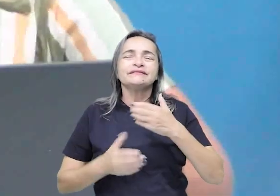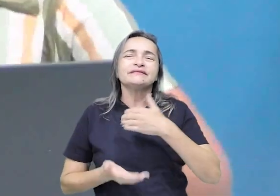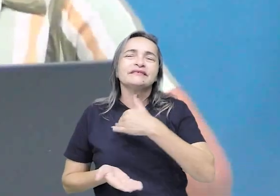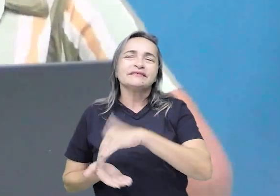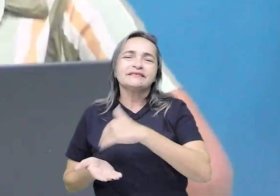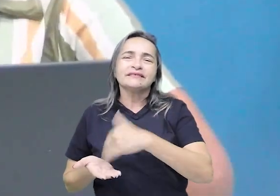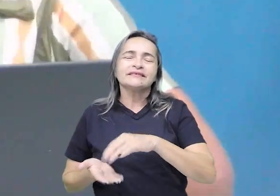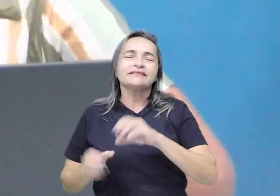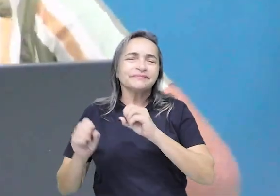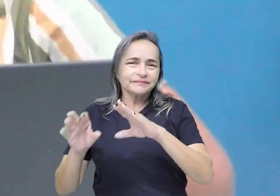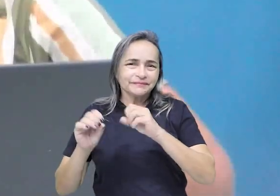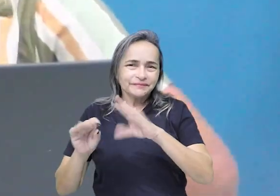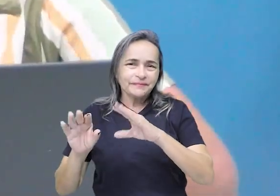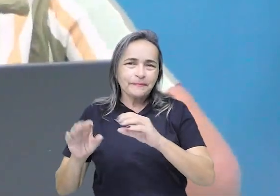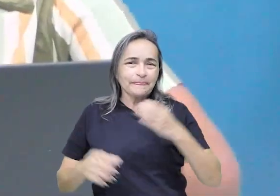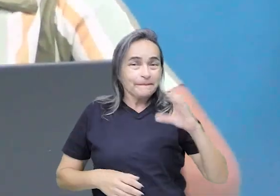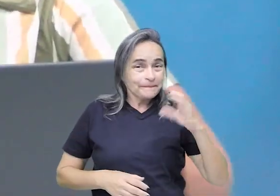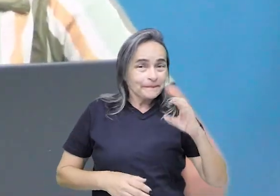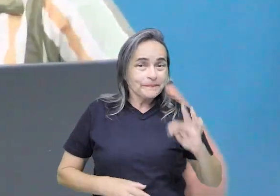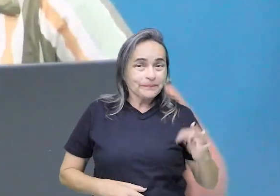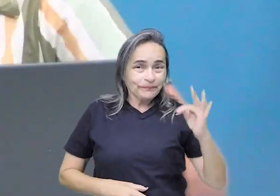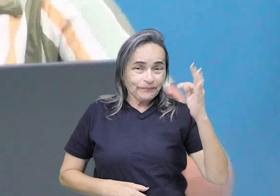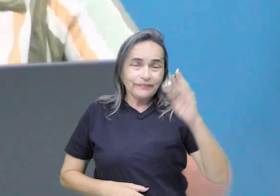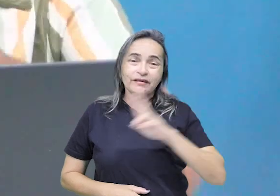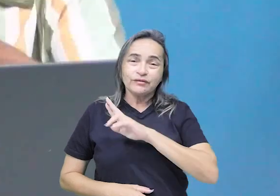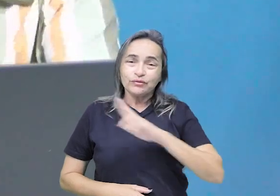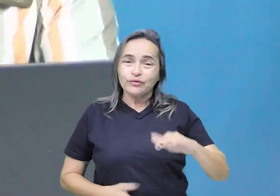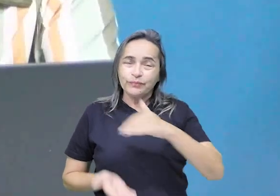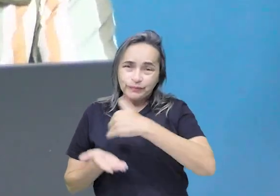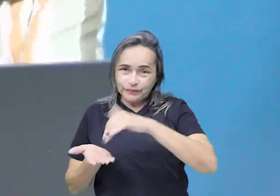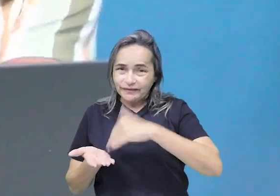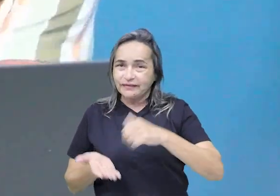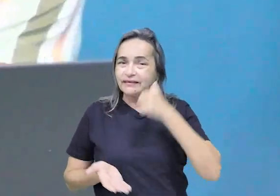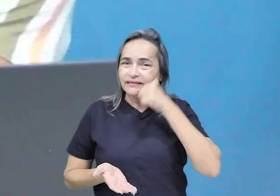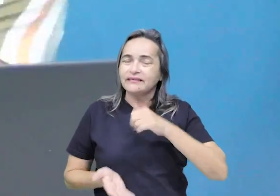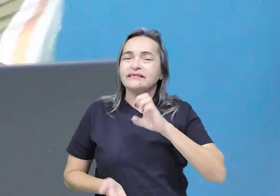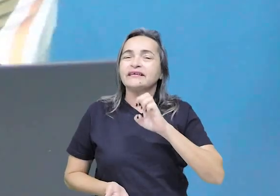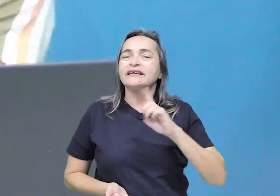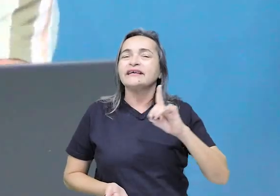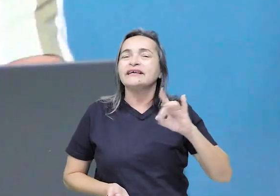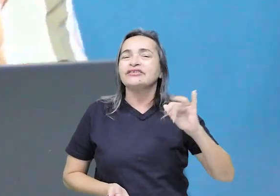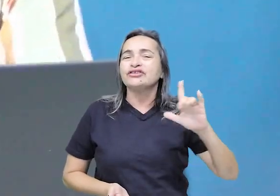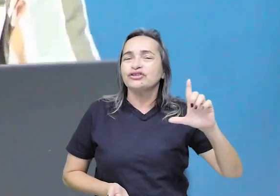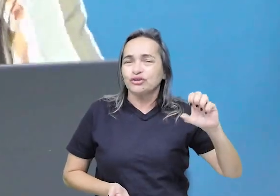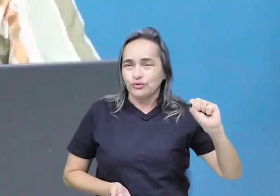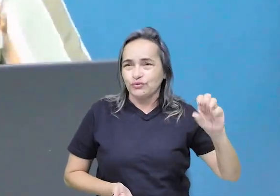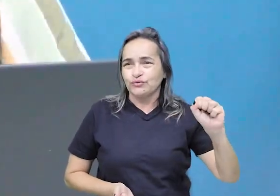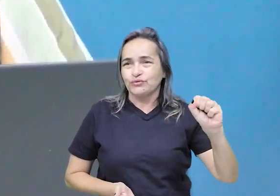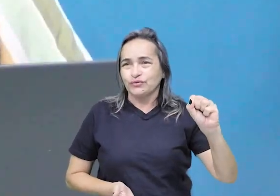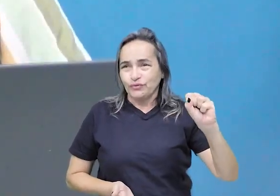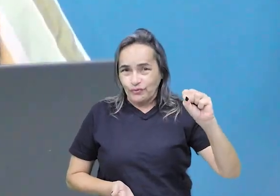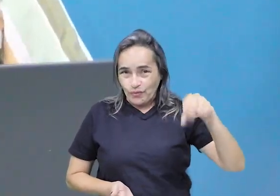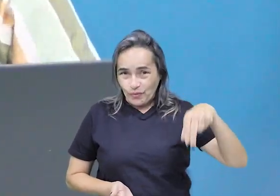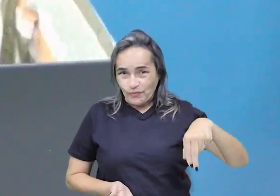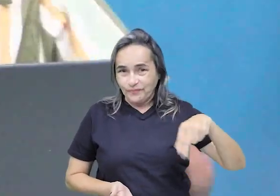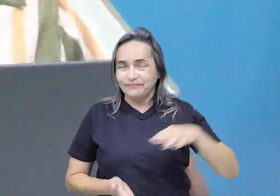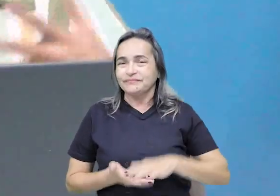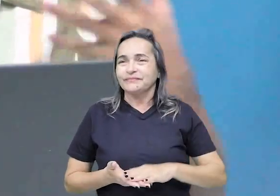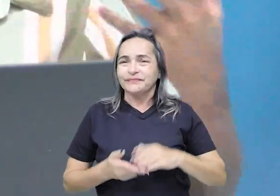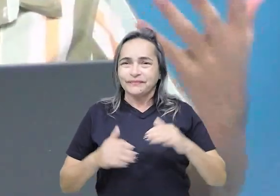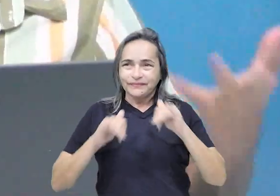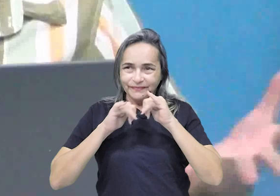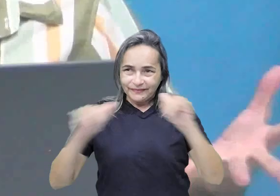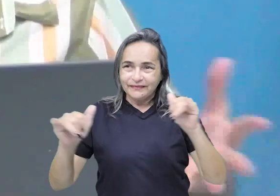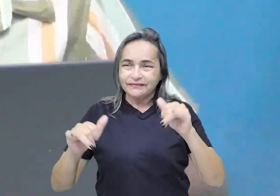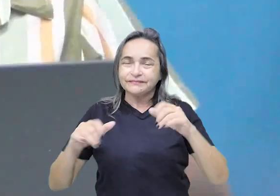Tecnologia e em nome do secretário Adilson Santiago, a gente manda um recado para a Secretaria da Saúde e para o secretário Cristiano Bessa. Sim. Que a